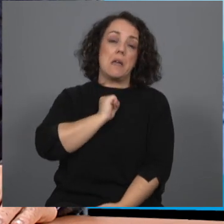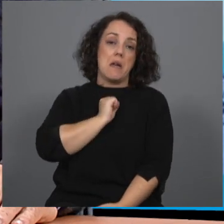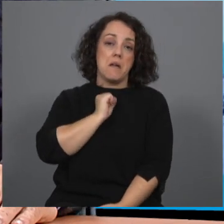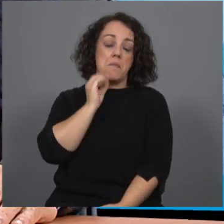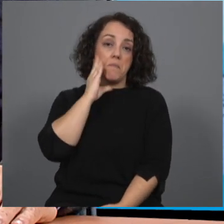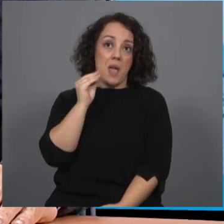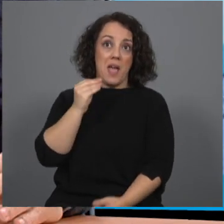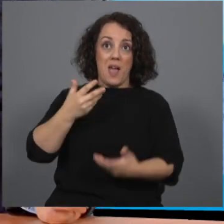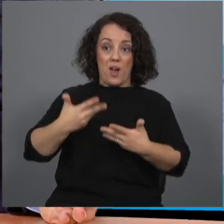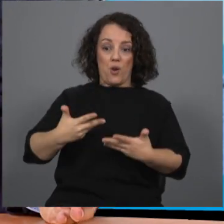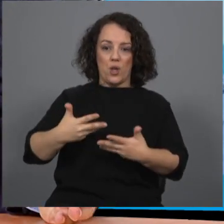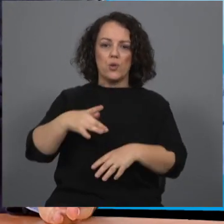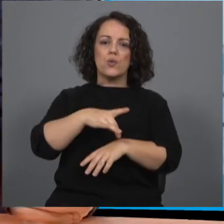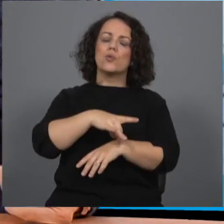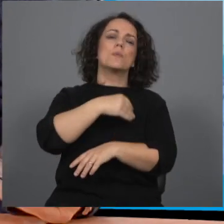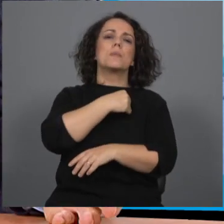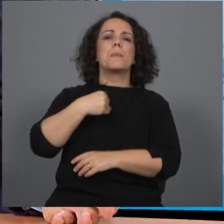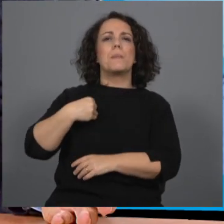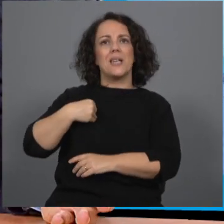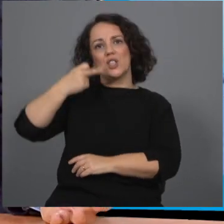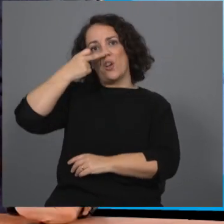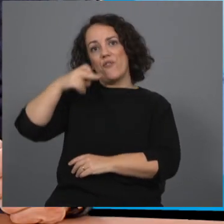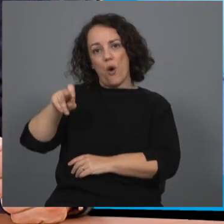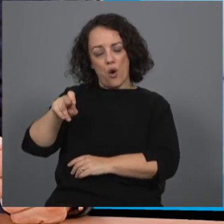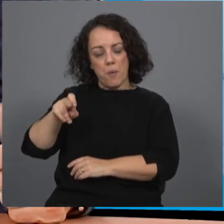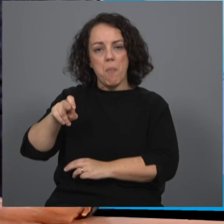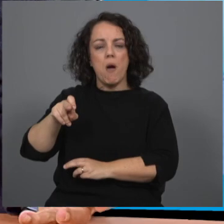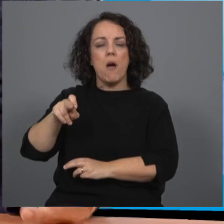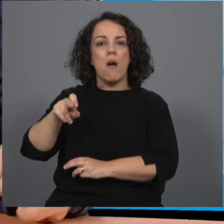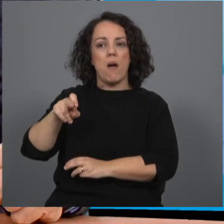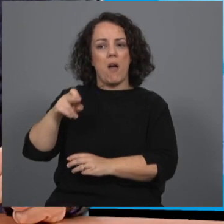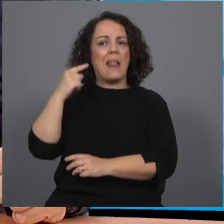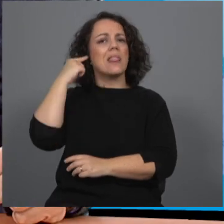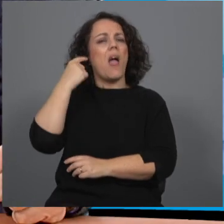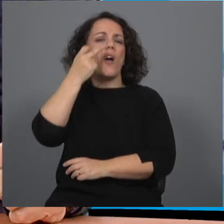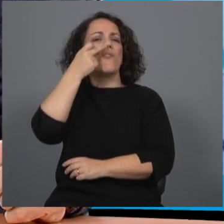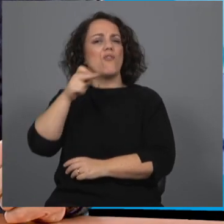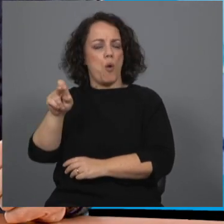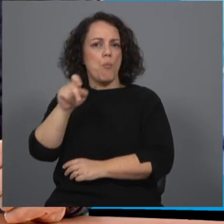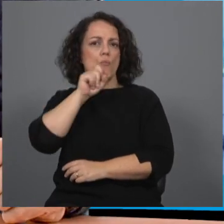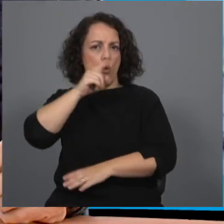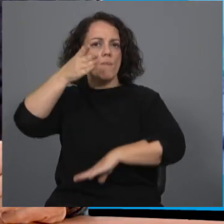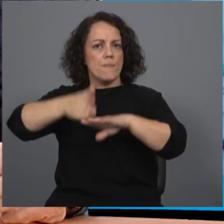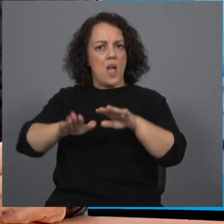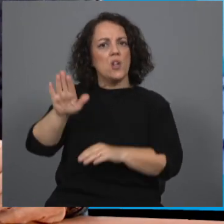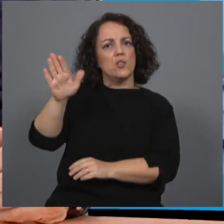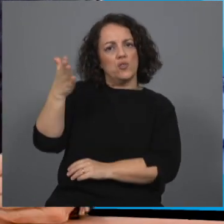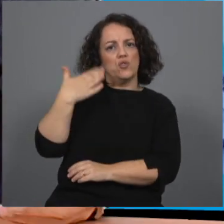mesmo agora os médicos que estão reformados e que podem ser chamados a